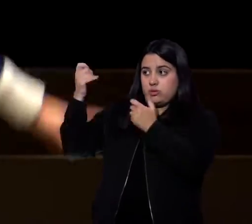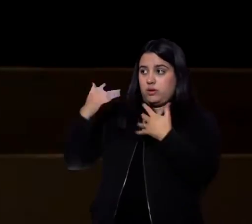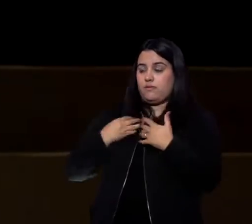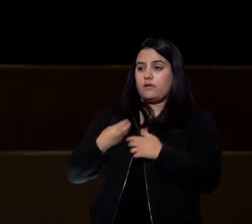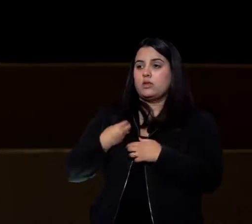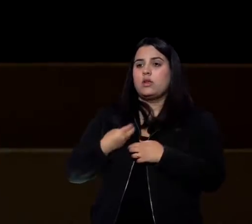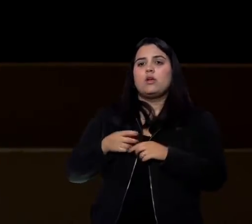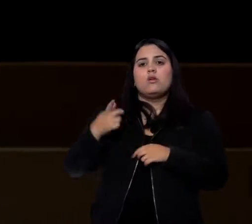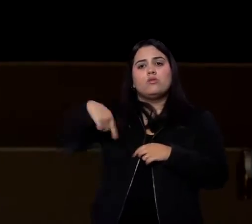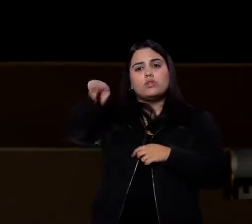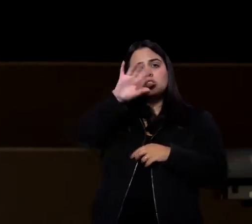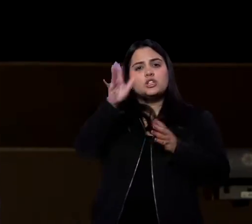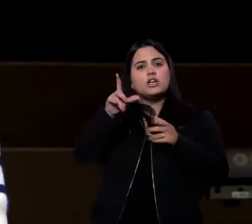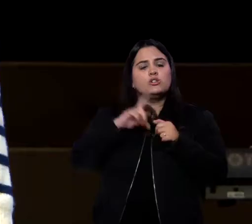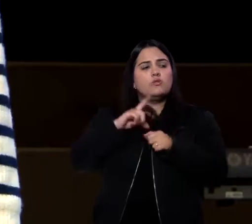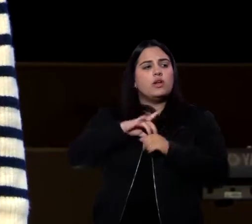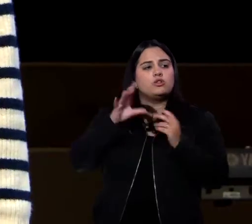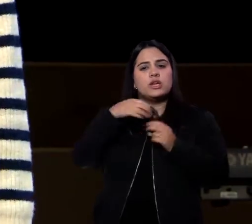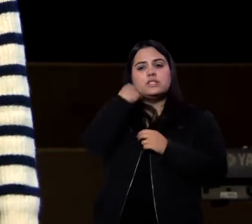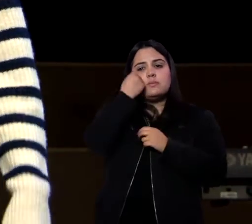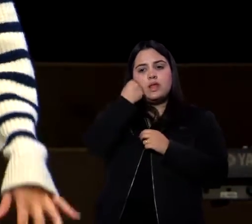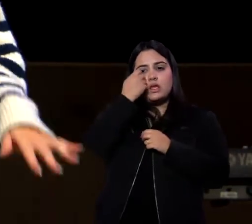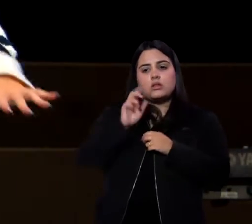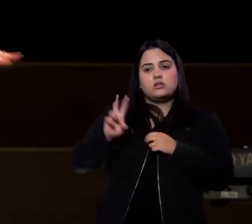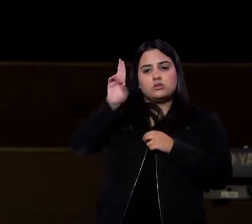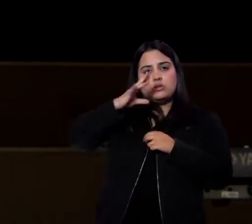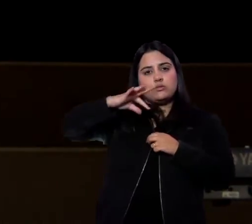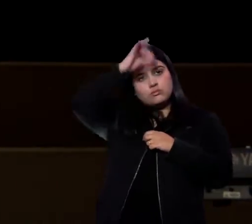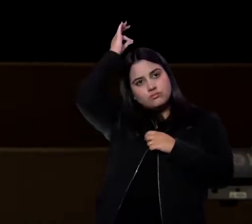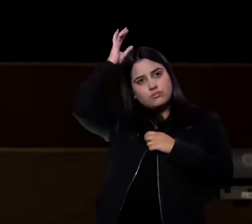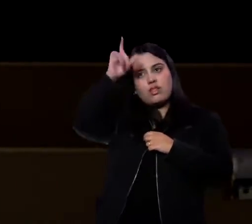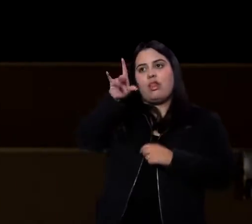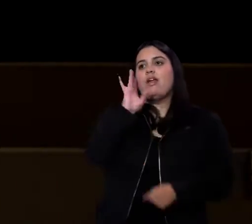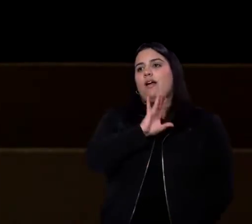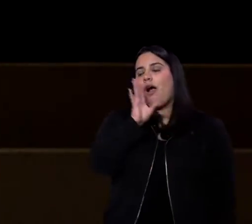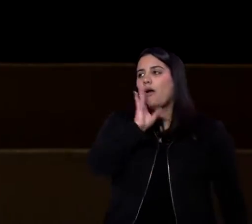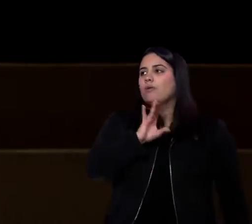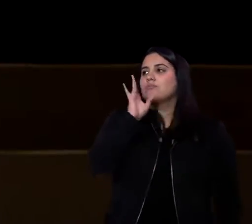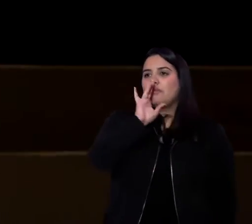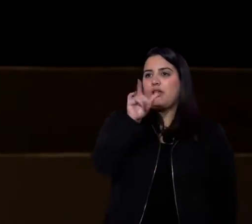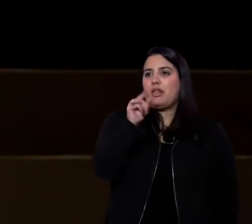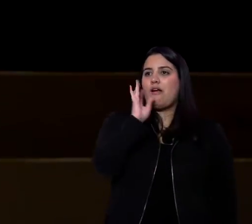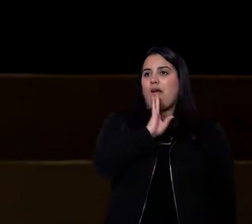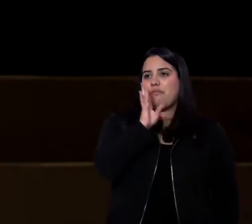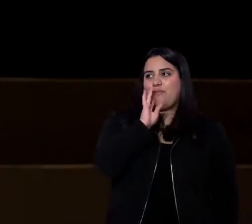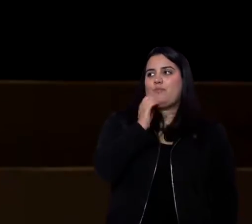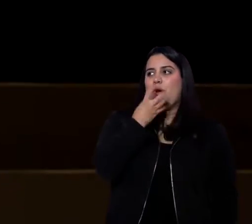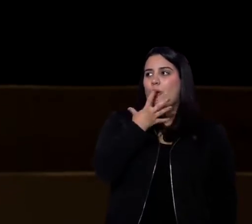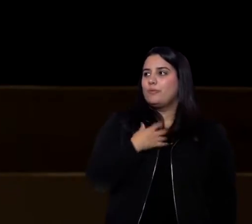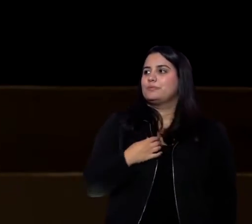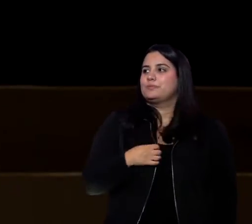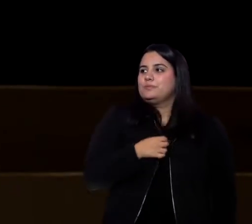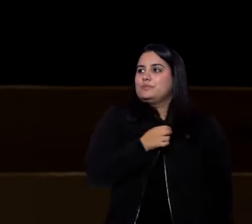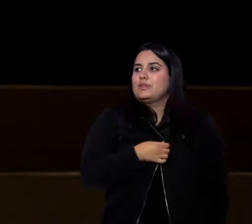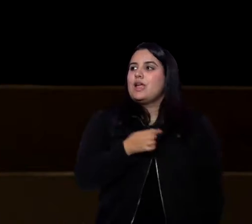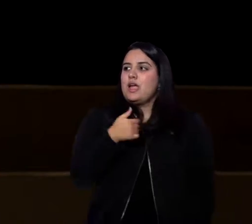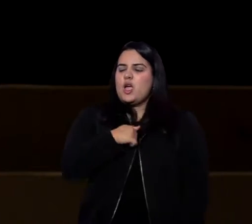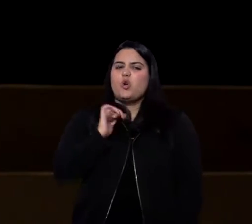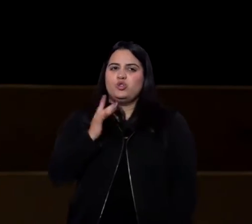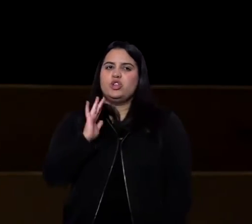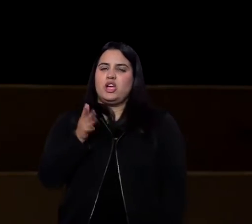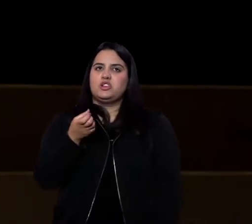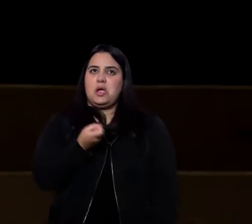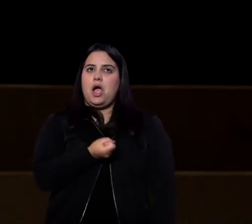sido usado pelo Espírito Santo? Bem massa, bem massa. E eu já tive algumas